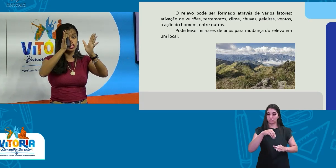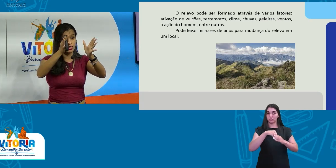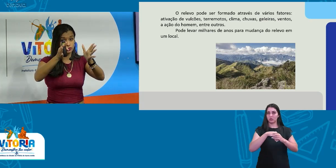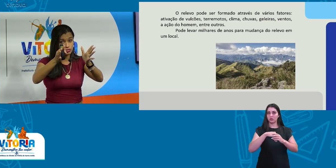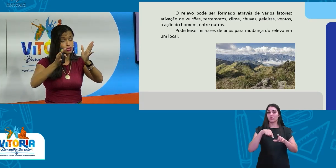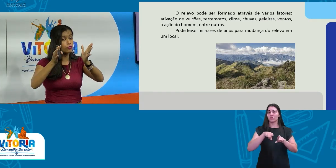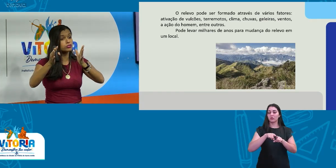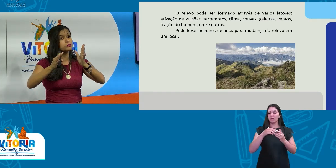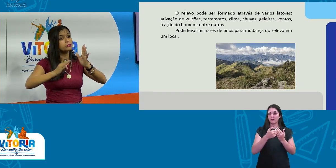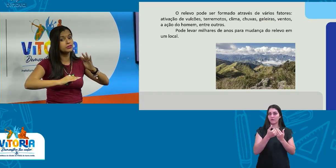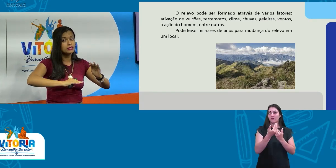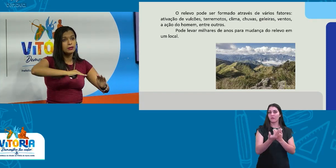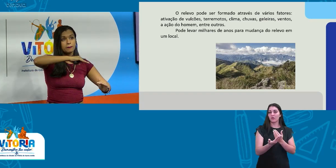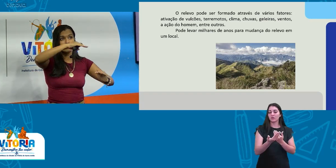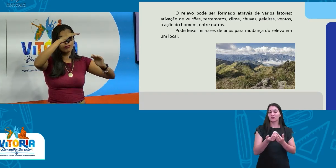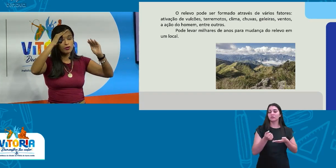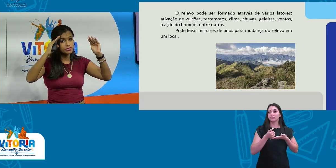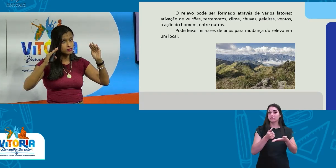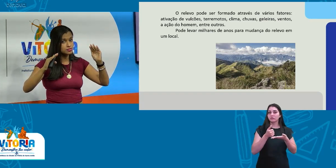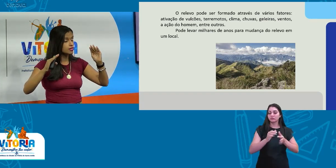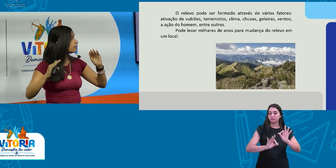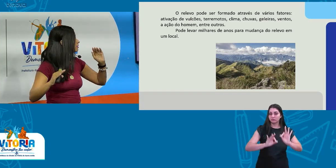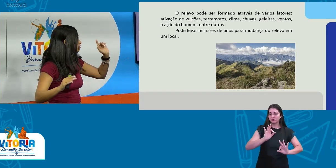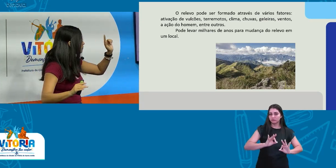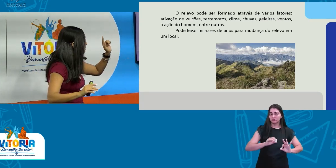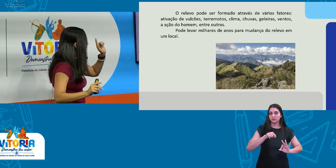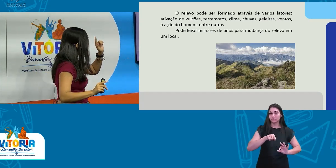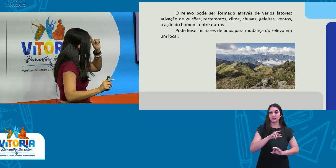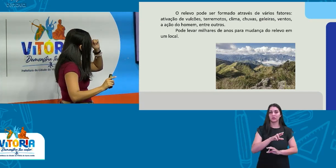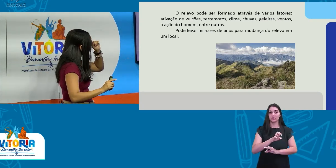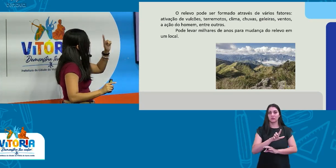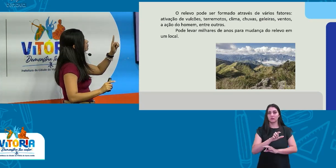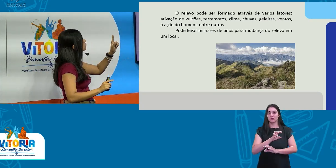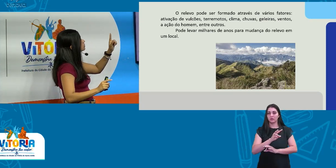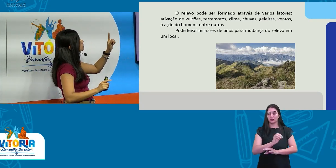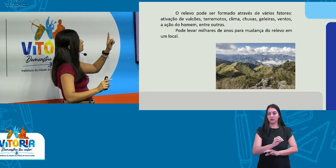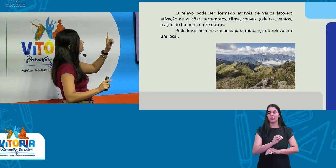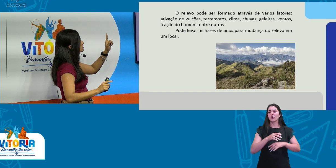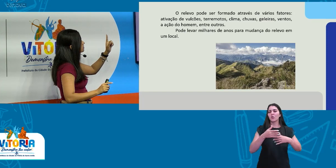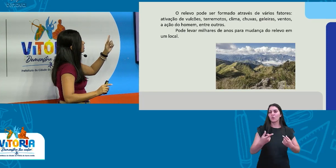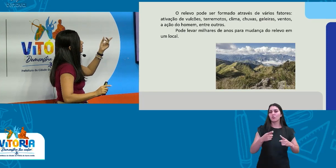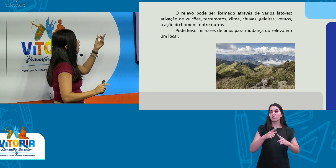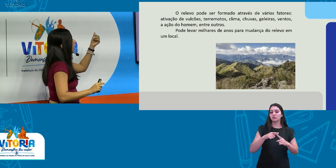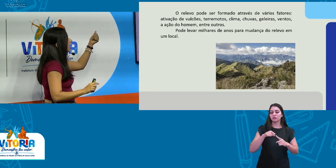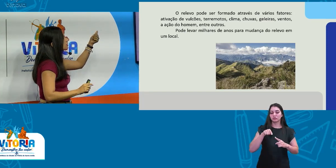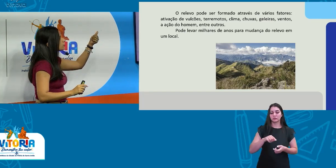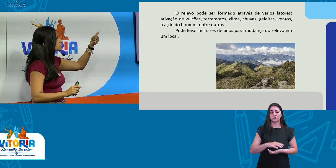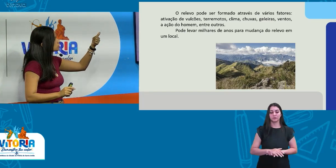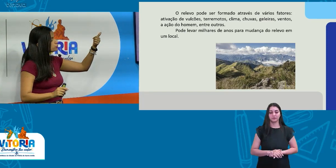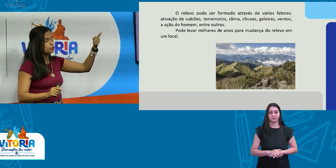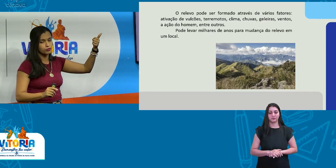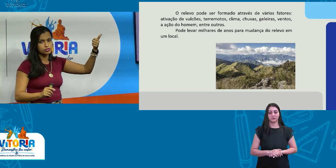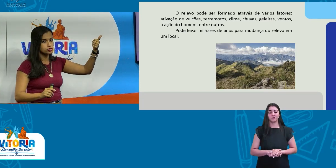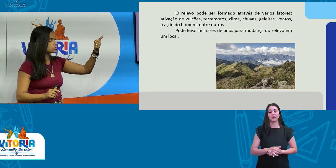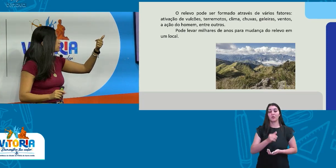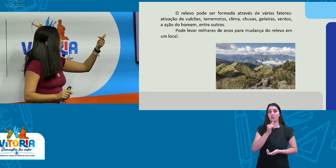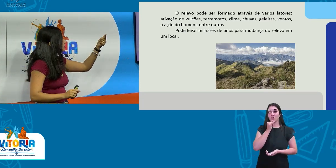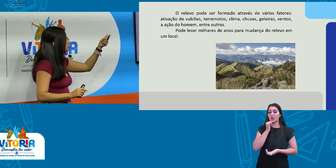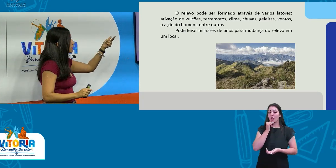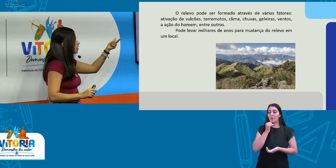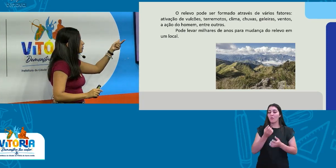e externos que contribuem para a formação desse relevo. Vamos lá, que fatores são esses? Ativação de